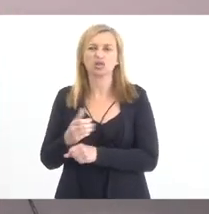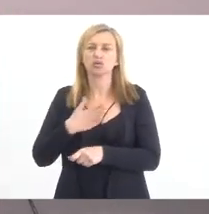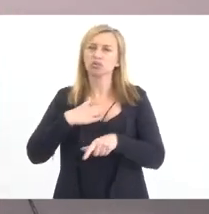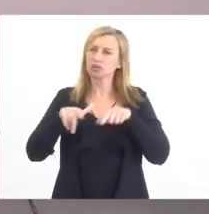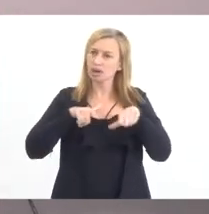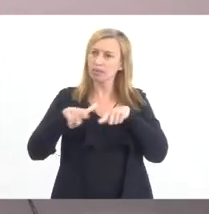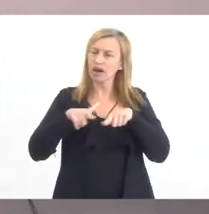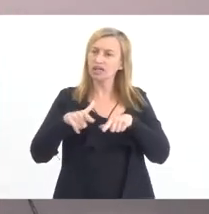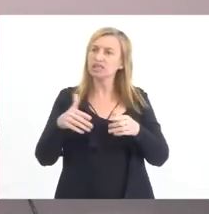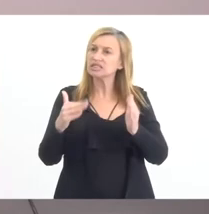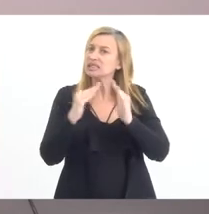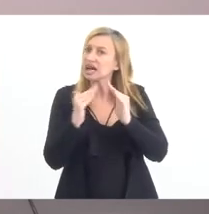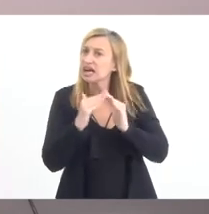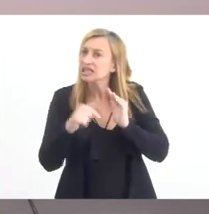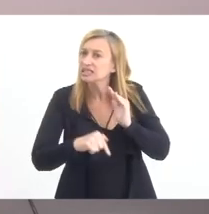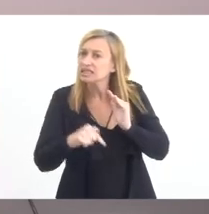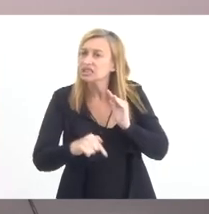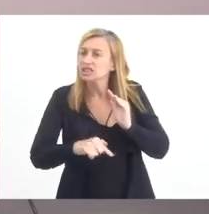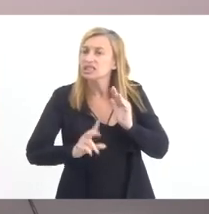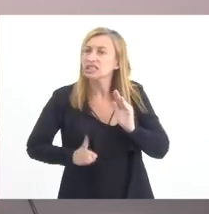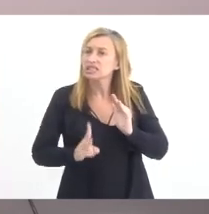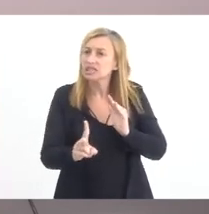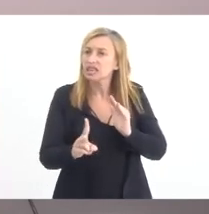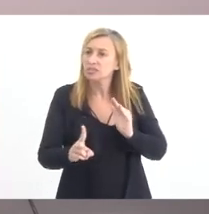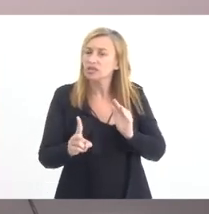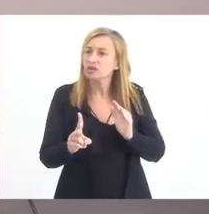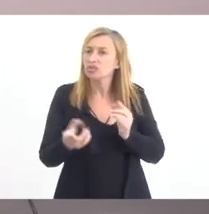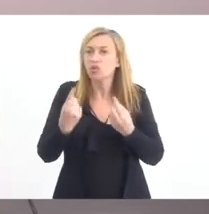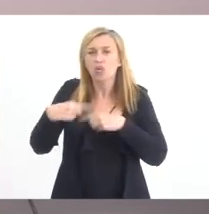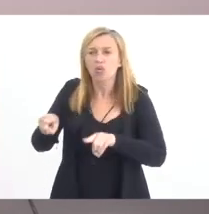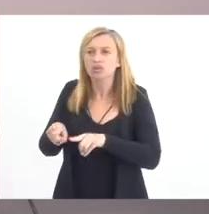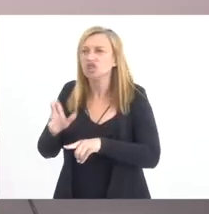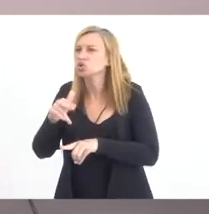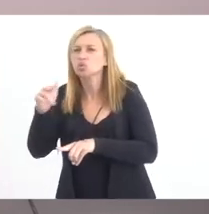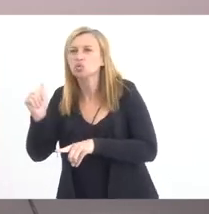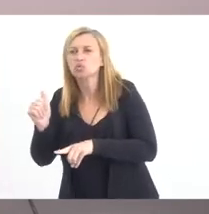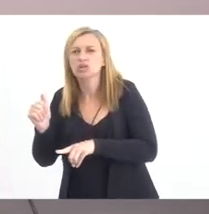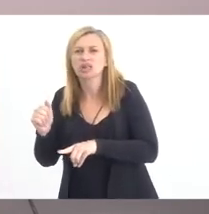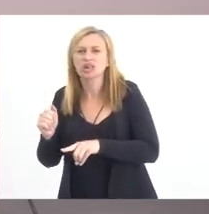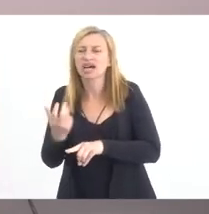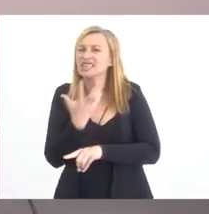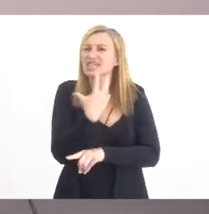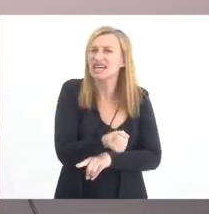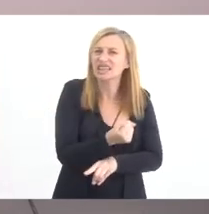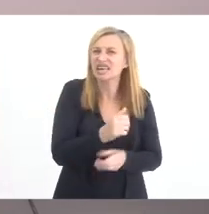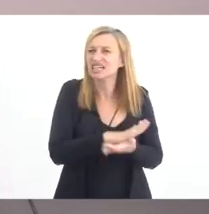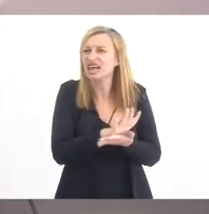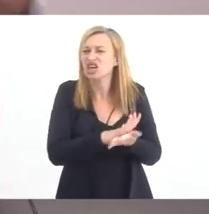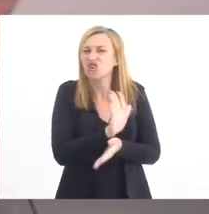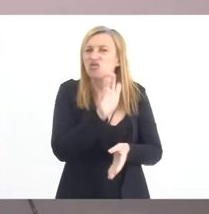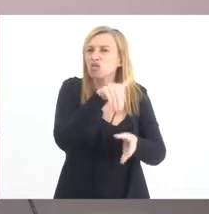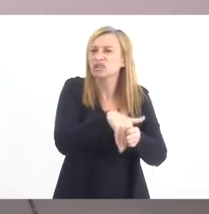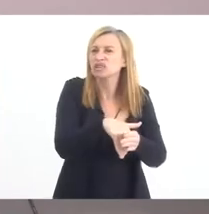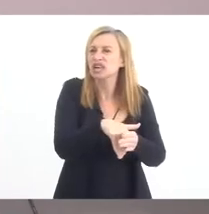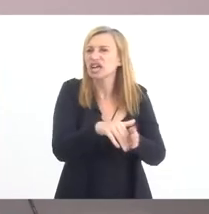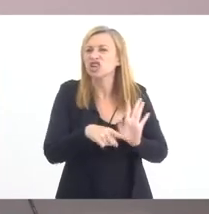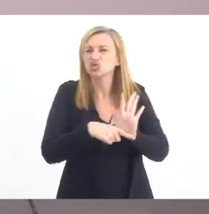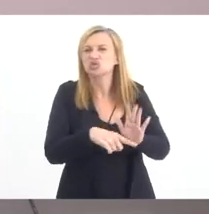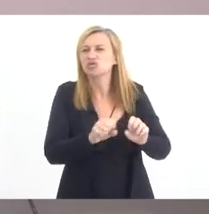trabalho. E aqui nessa casa aqui, sempre fui oposição, nunca fui situação. Nunca votei benefício fiscal para